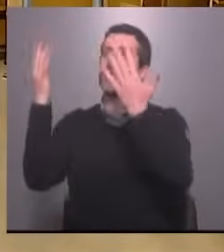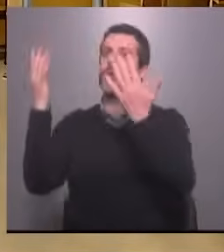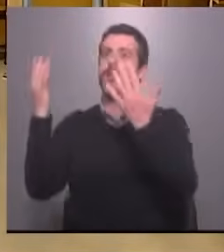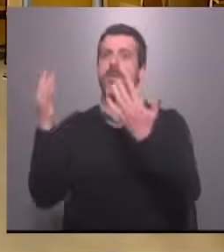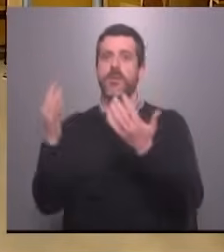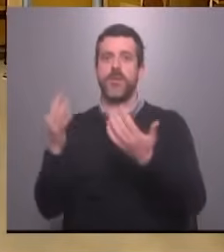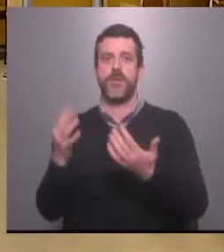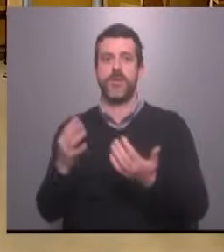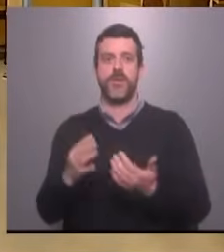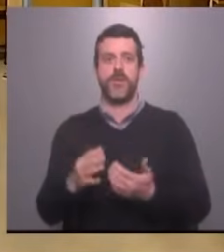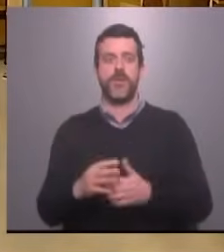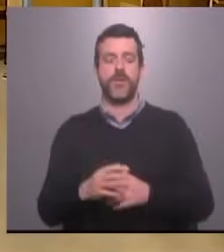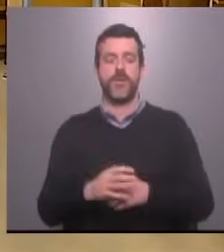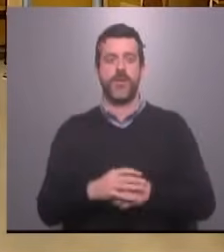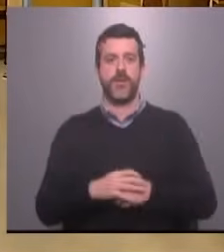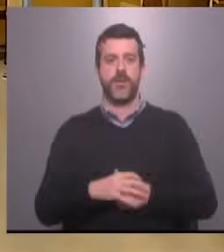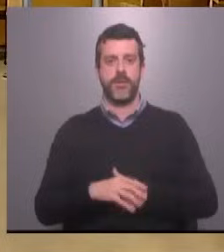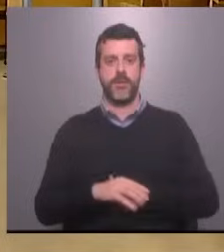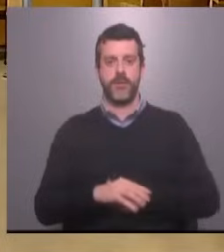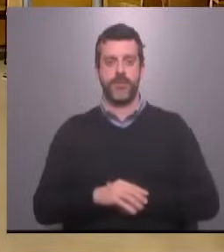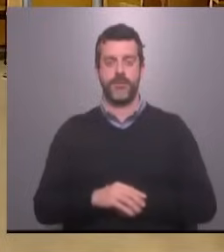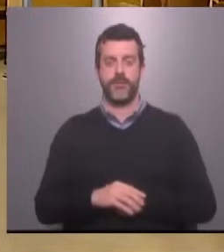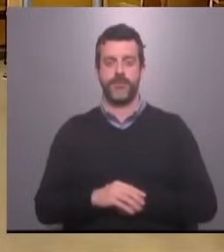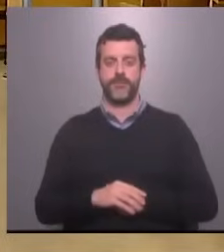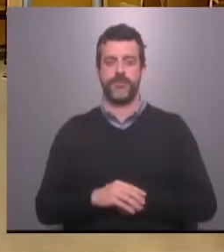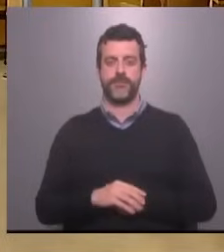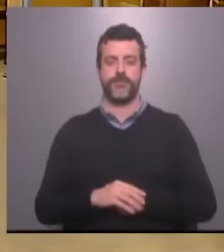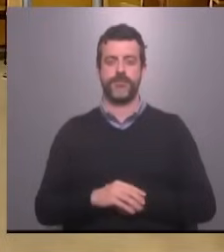Glória a vós,